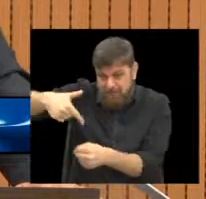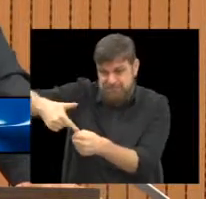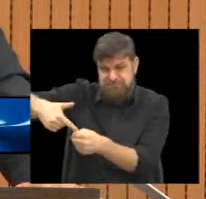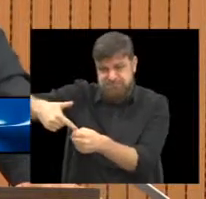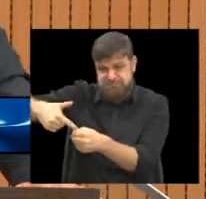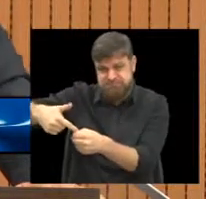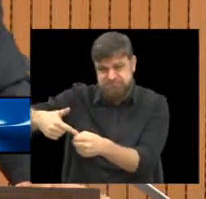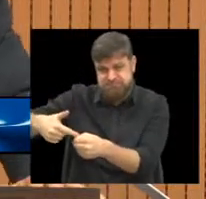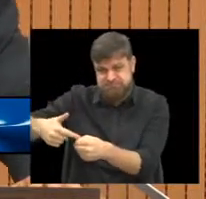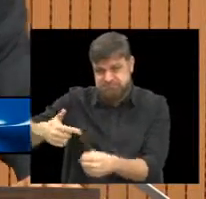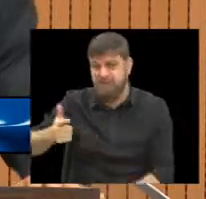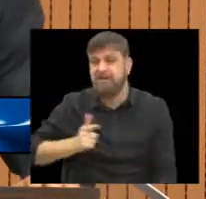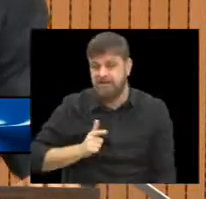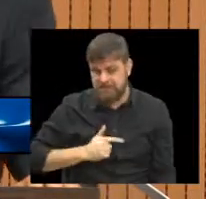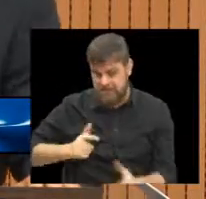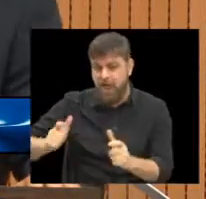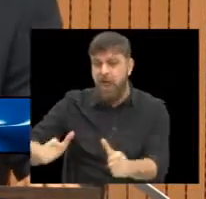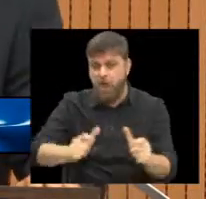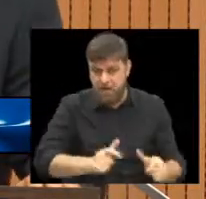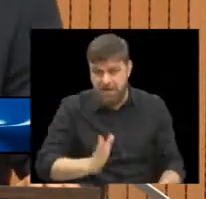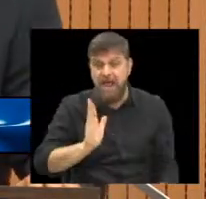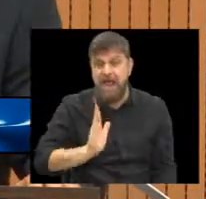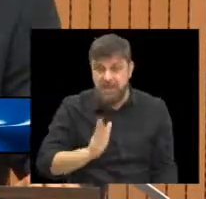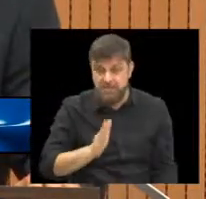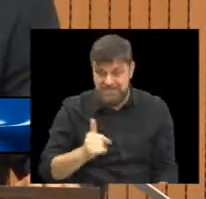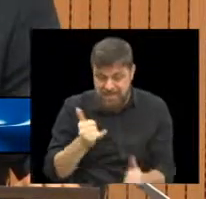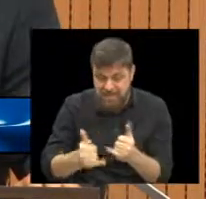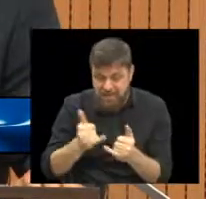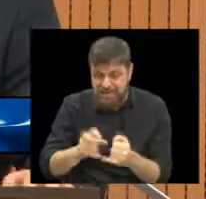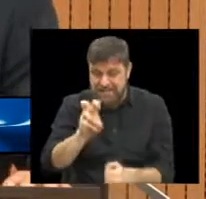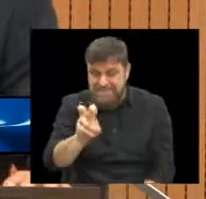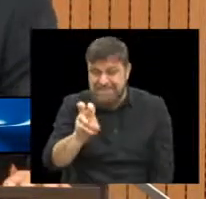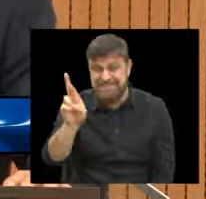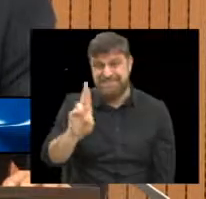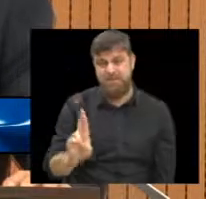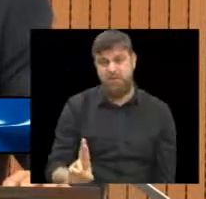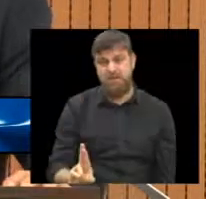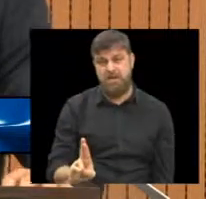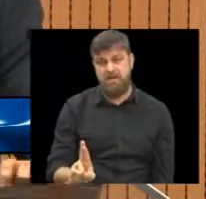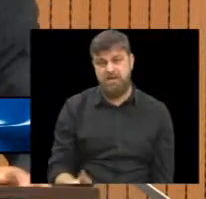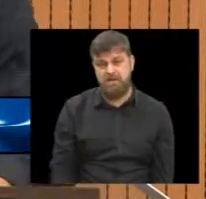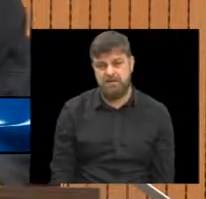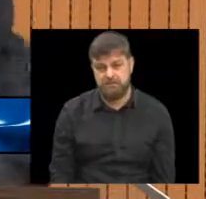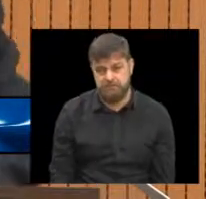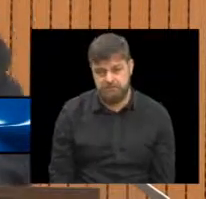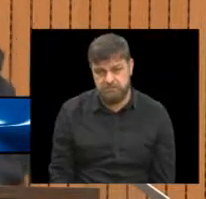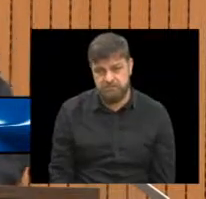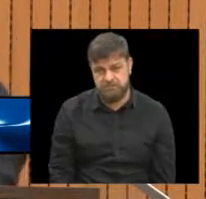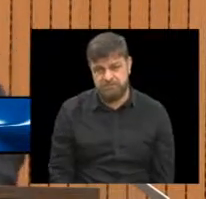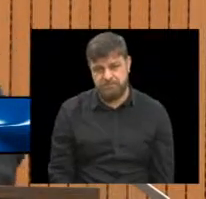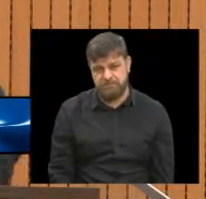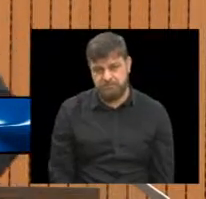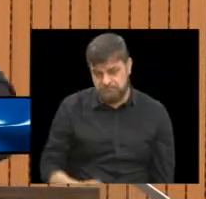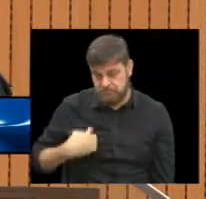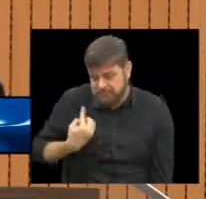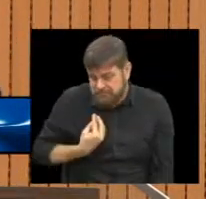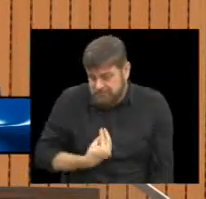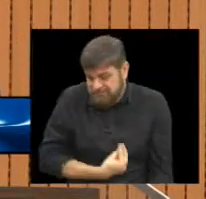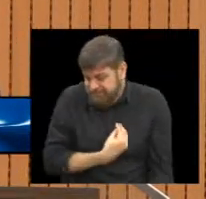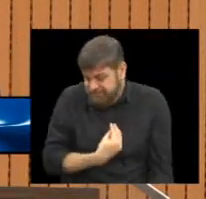como tem demonstrado a mídia brasileira. Nós estamos